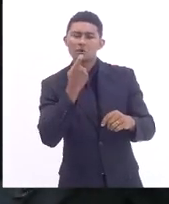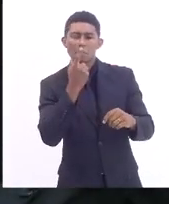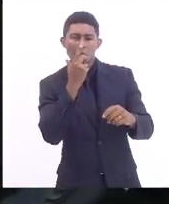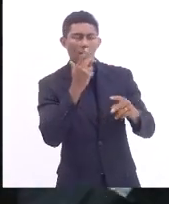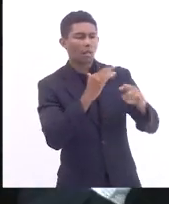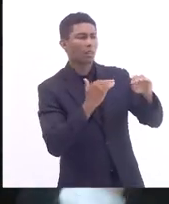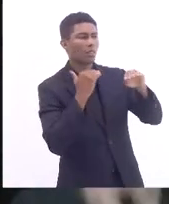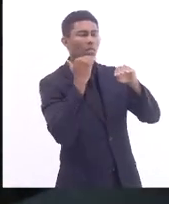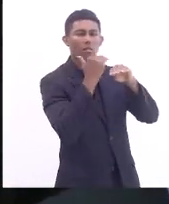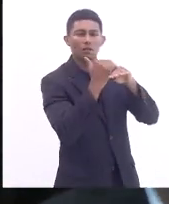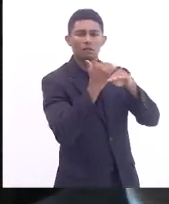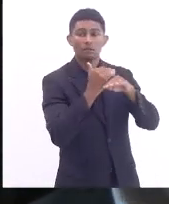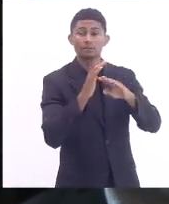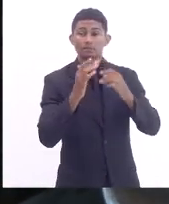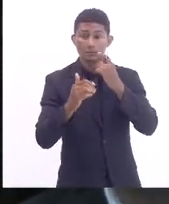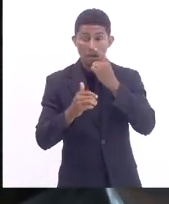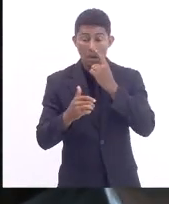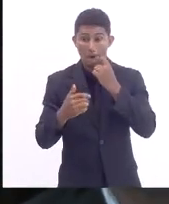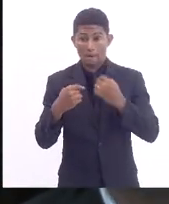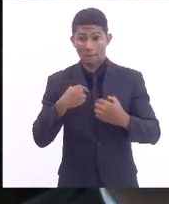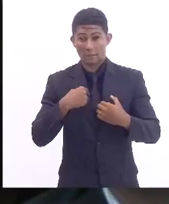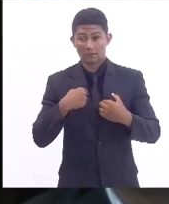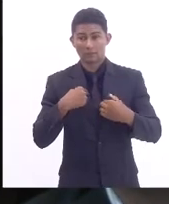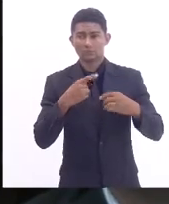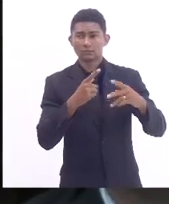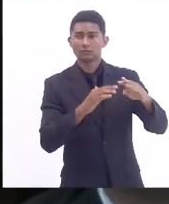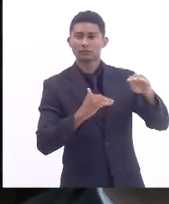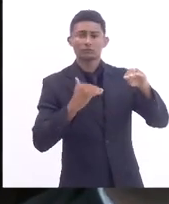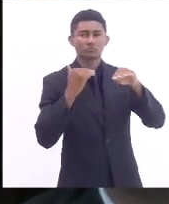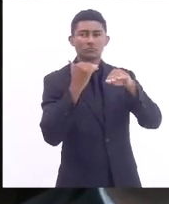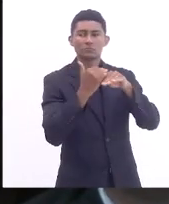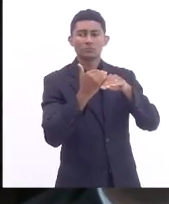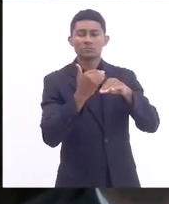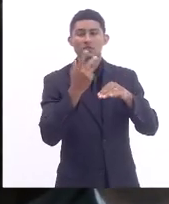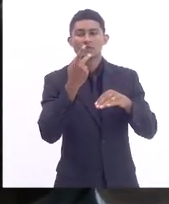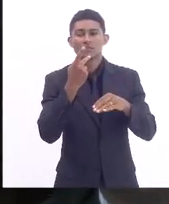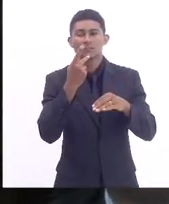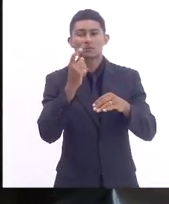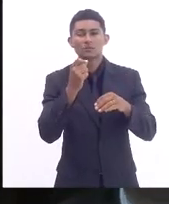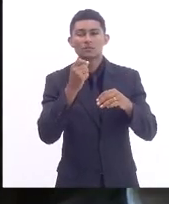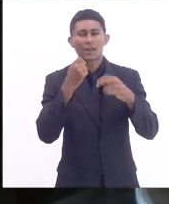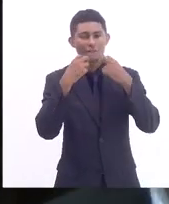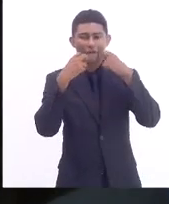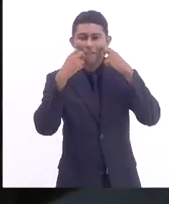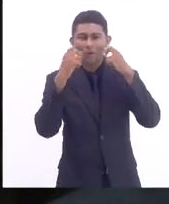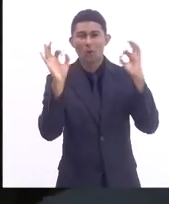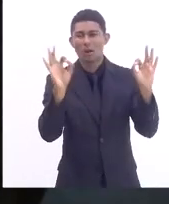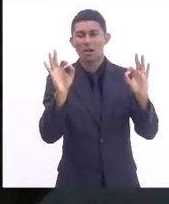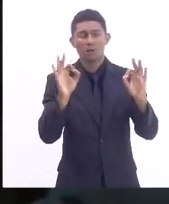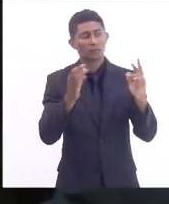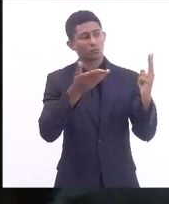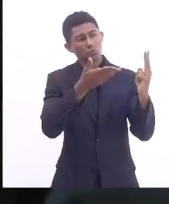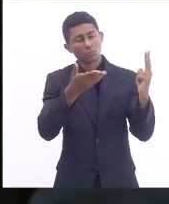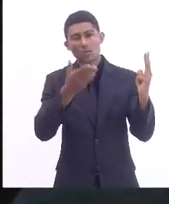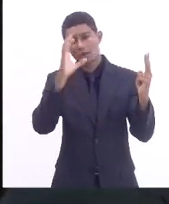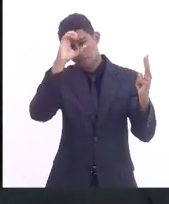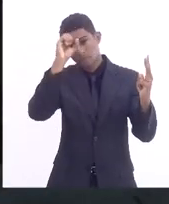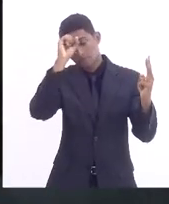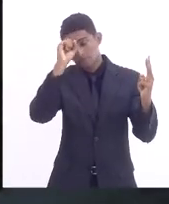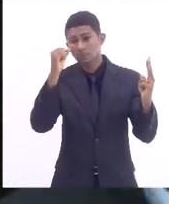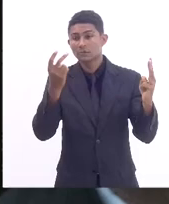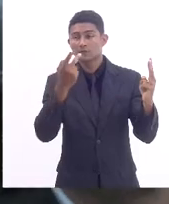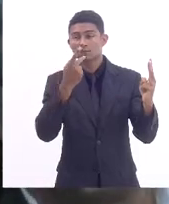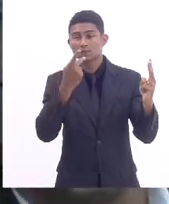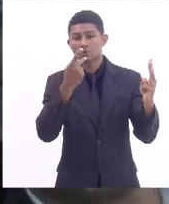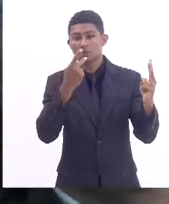igualando eu estou me igualando Graças a Deus não tenho vergonha de dizer isso que eu tenho muito que aprender com esses dois mas